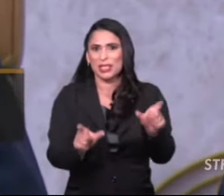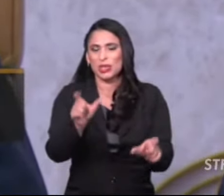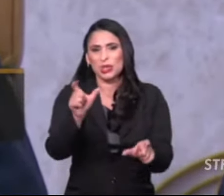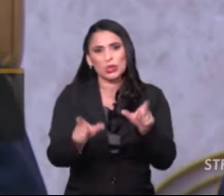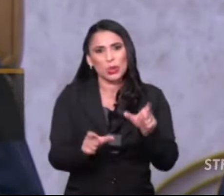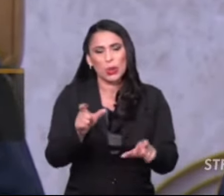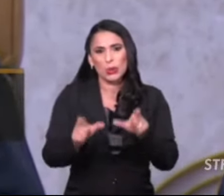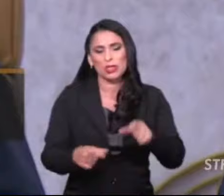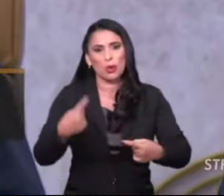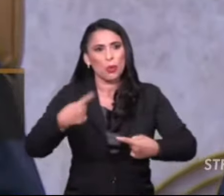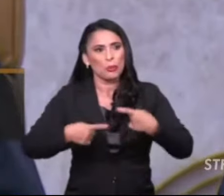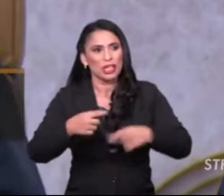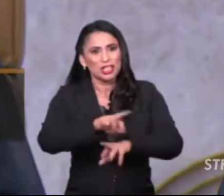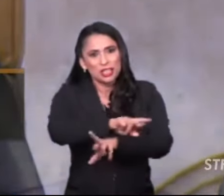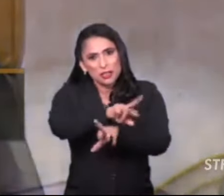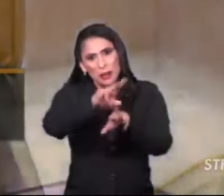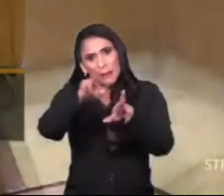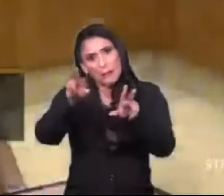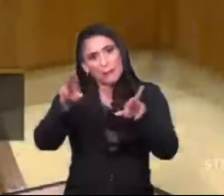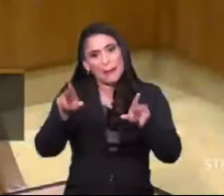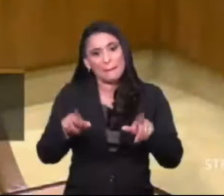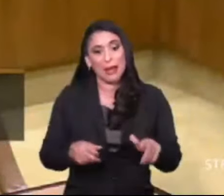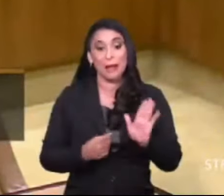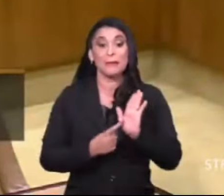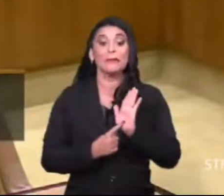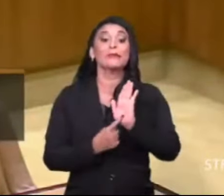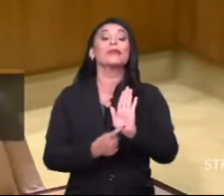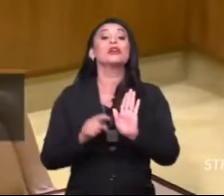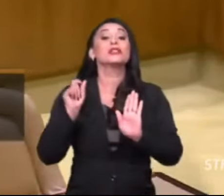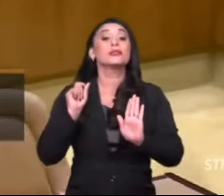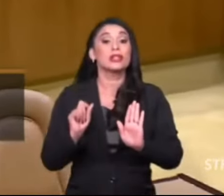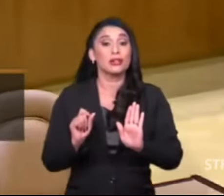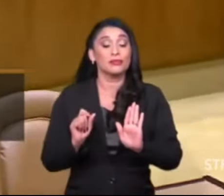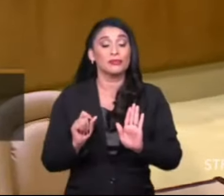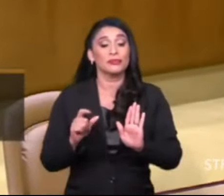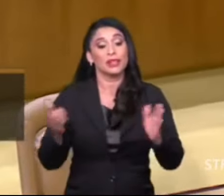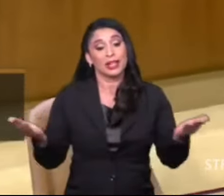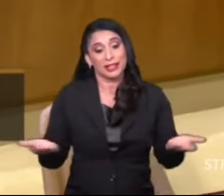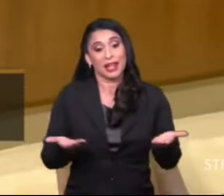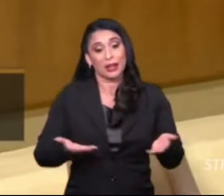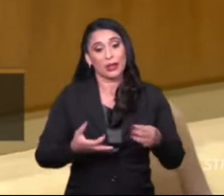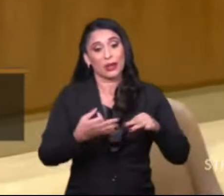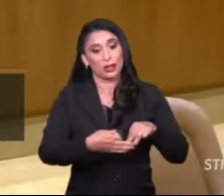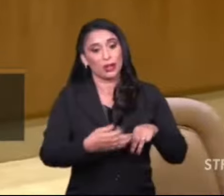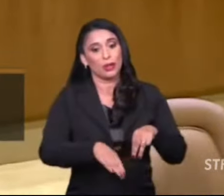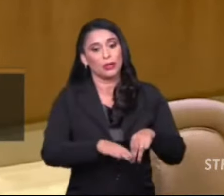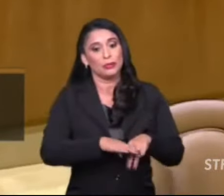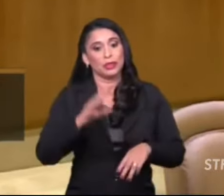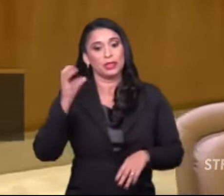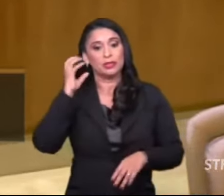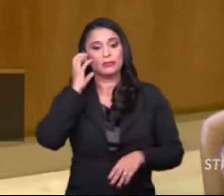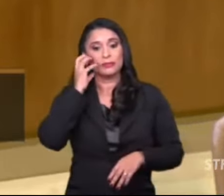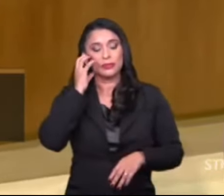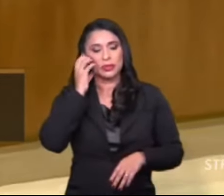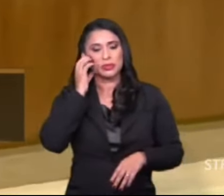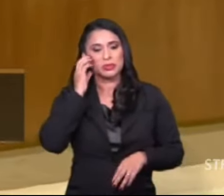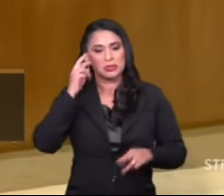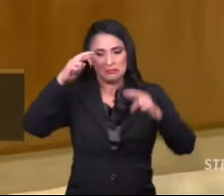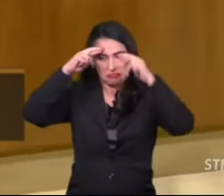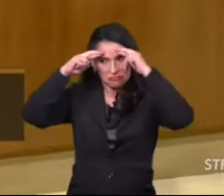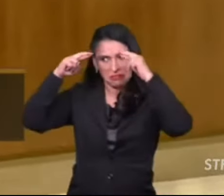as mais diversas apenas documentam como o agora ministro Flávio Dino é uma pessoa respeitada